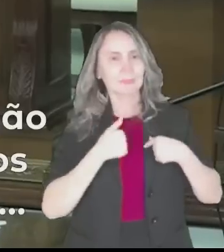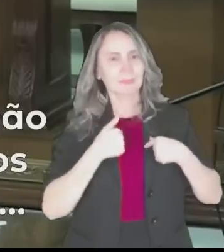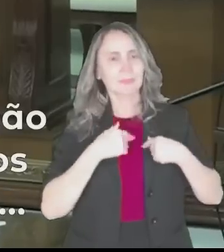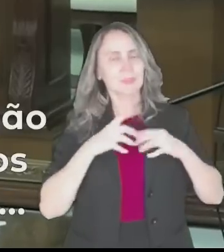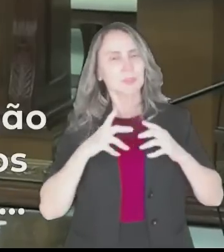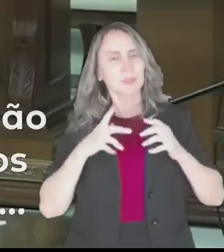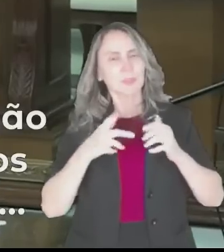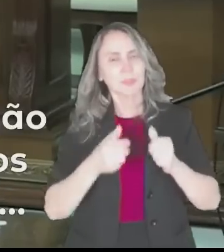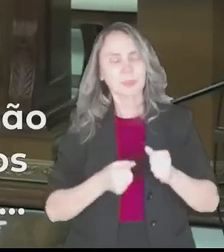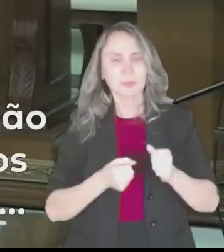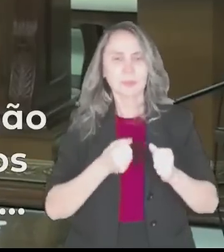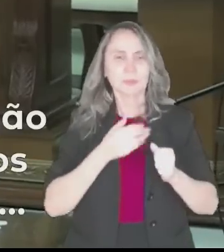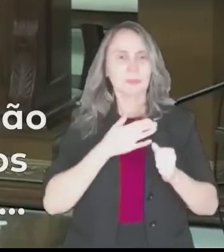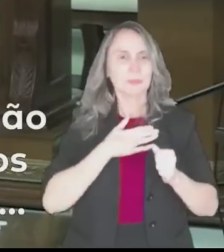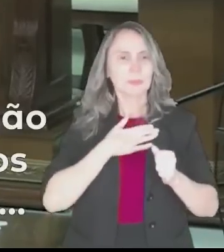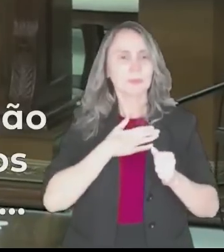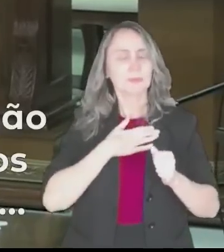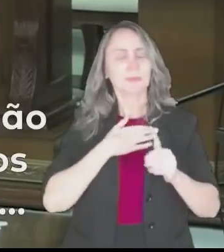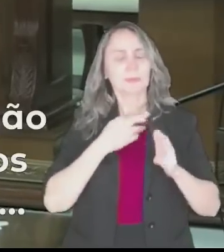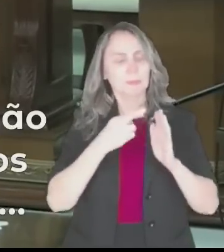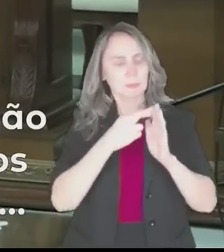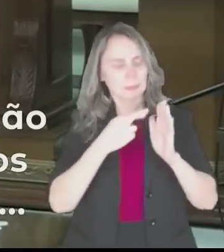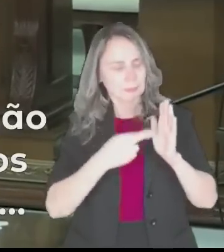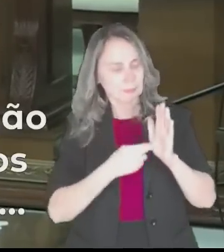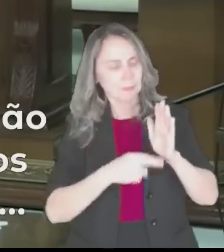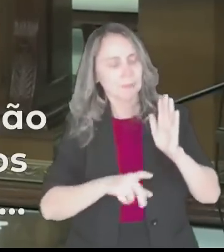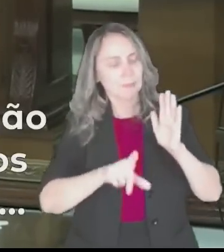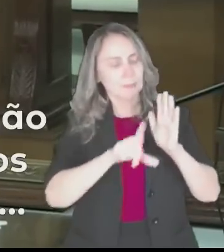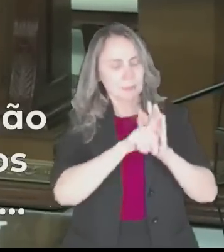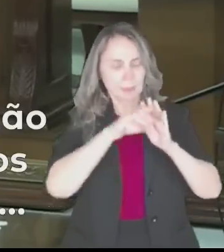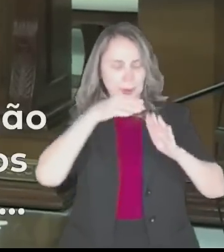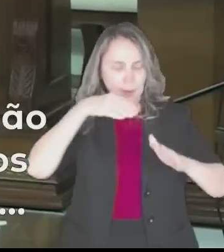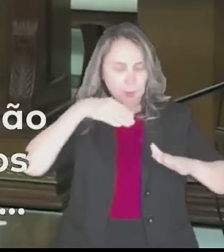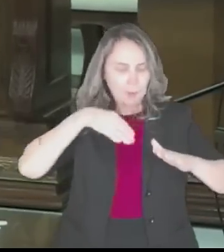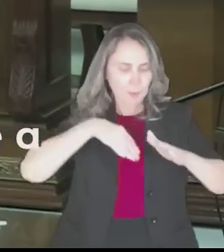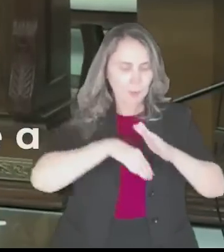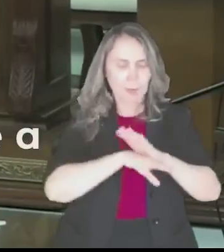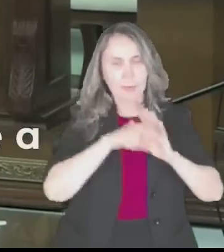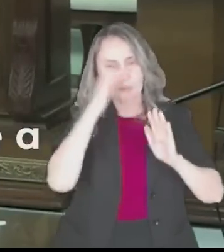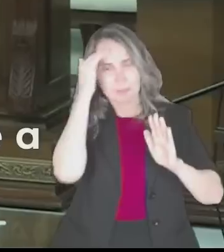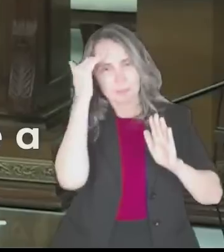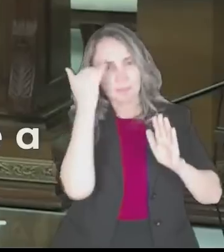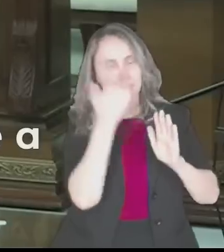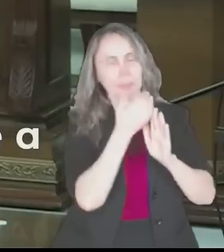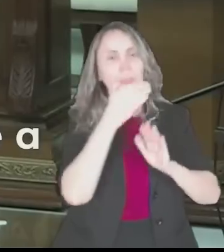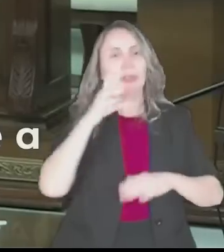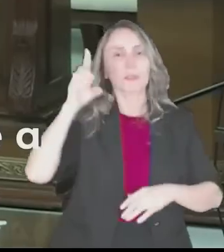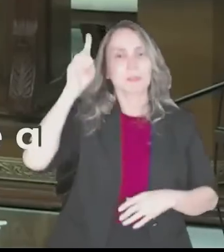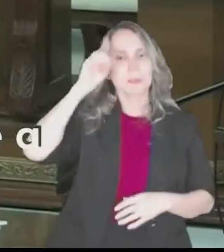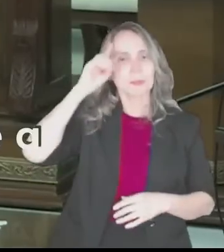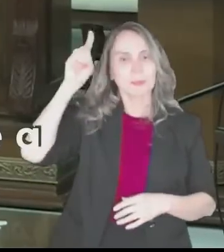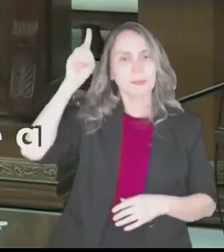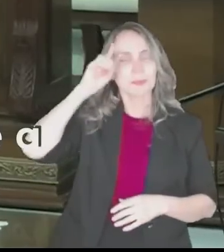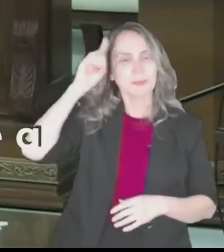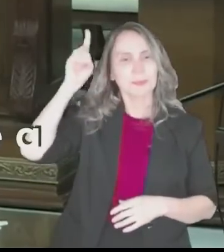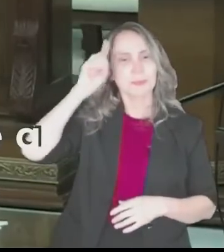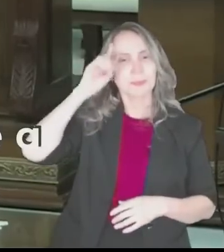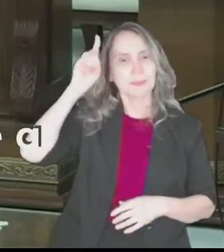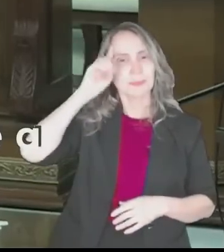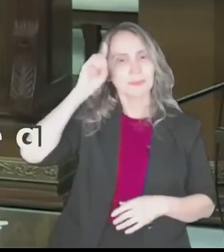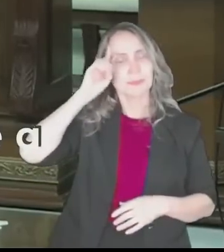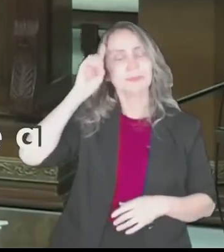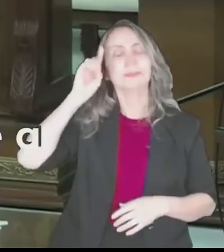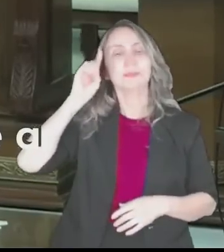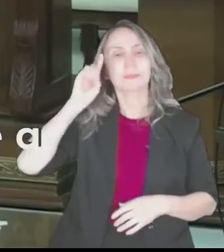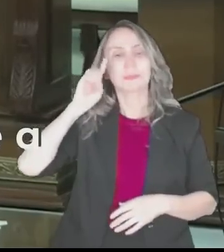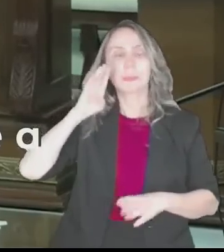todos os meus mandamentos todos os dias, para que bem lhes fosse a